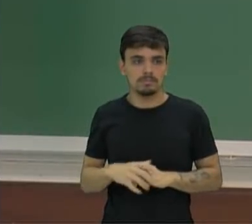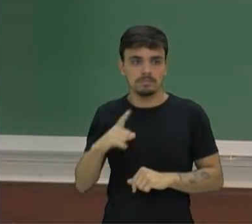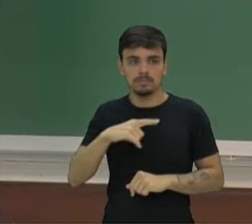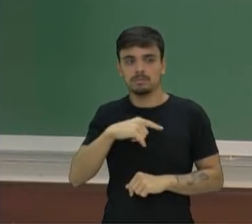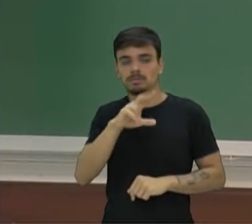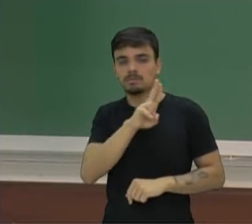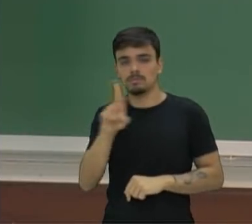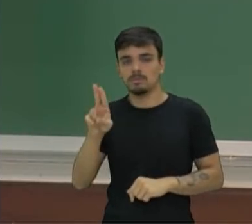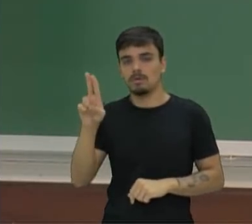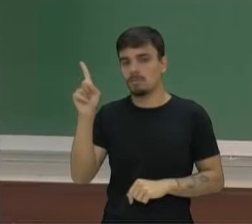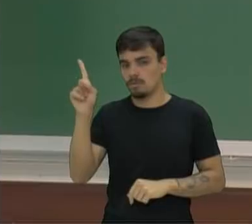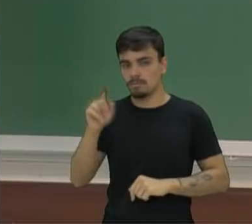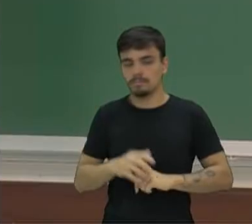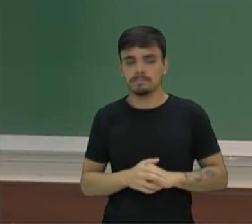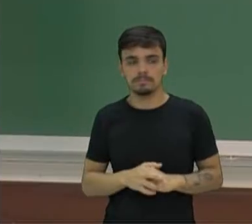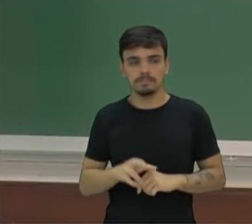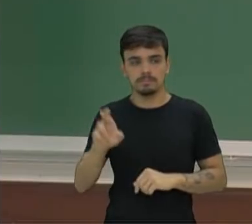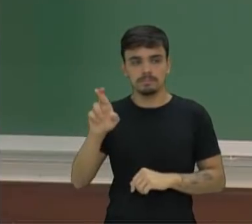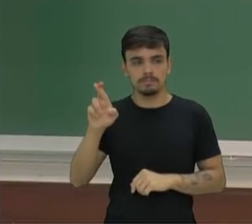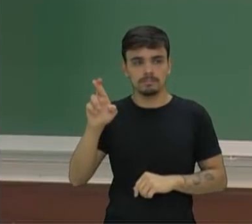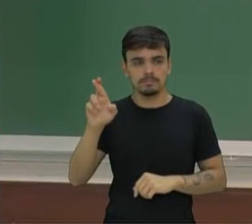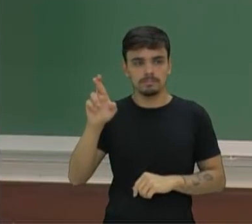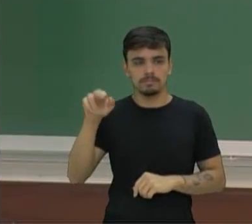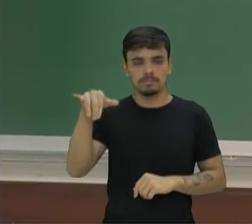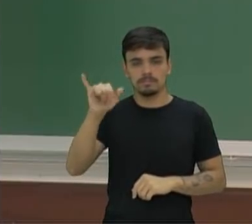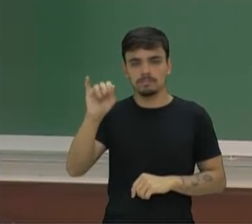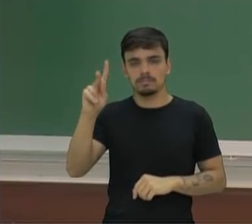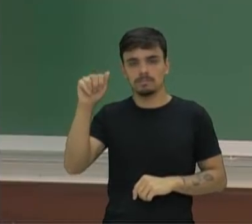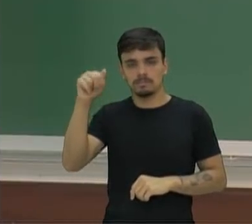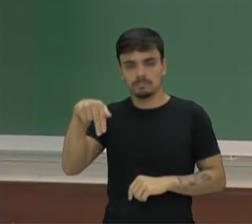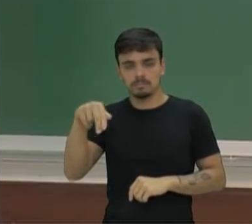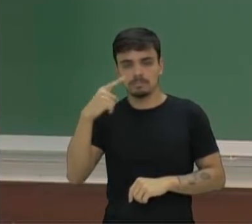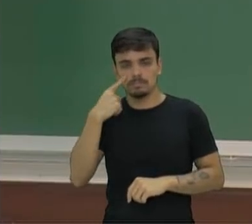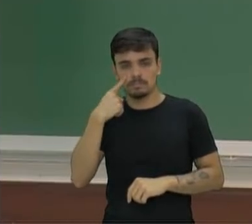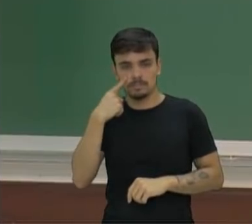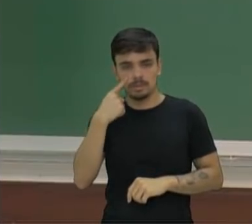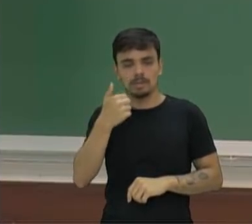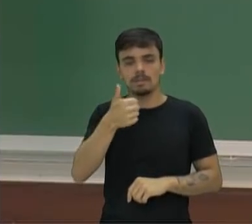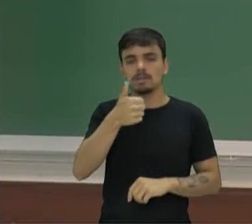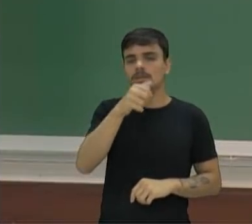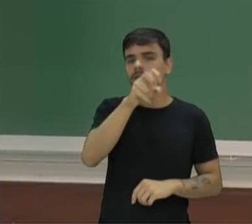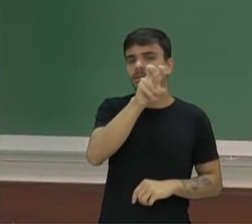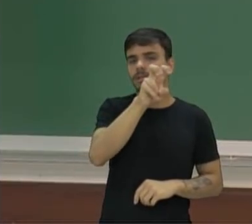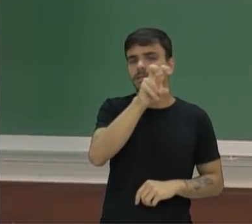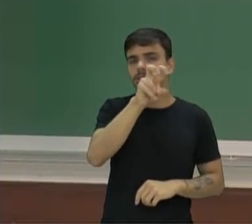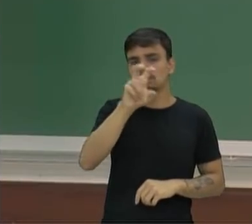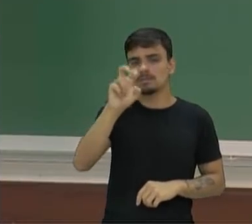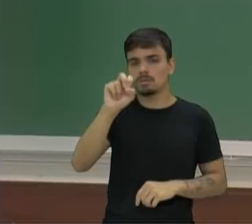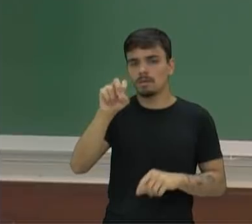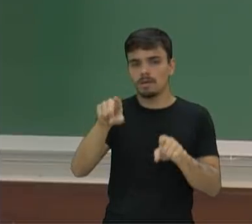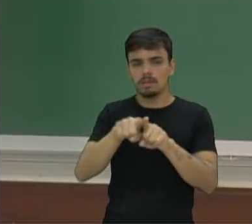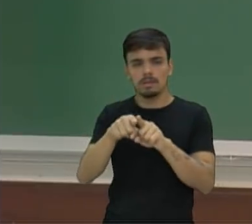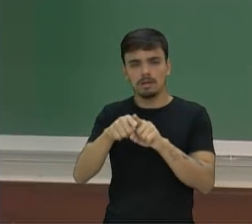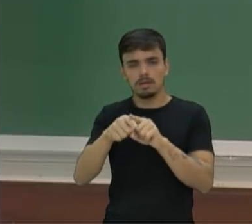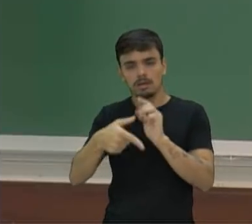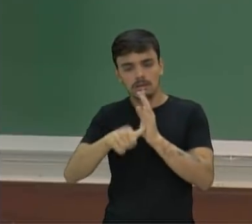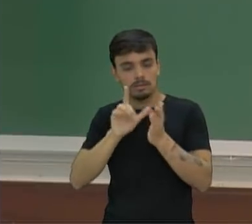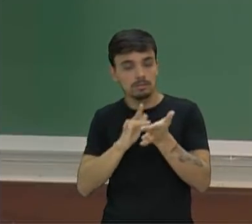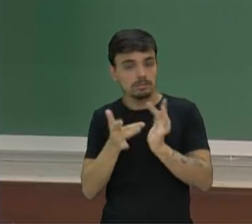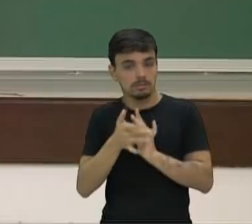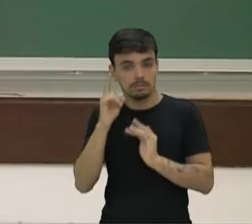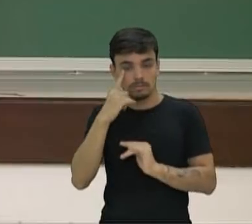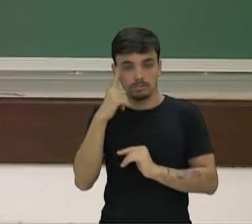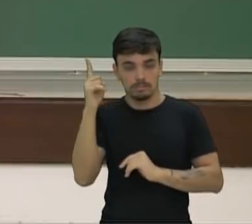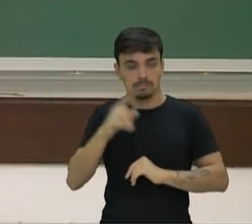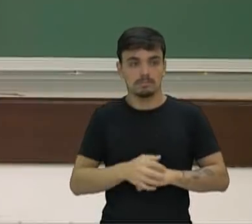conhecido como Ryder Pointer, cerca de 550 a 530 anos antes de Cristo. Tinha os